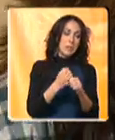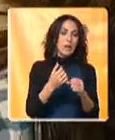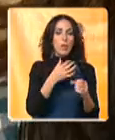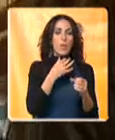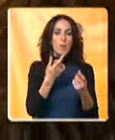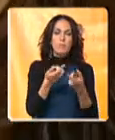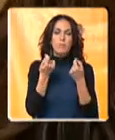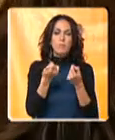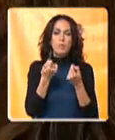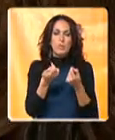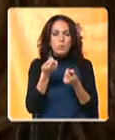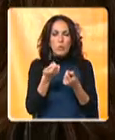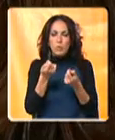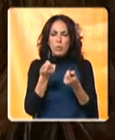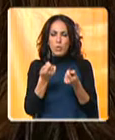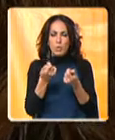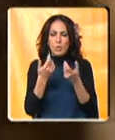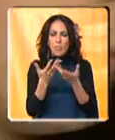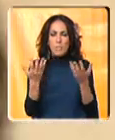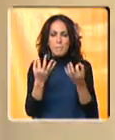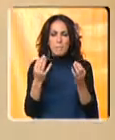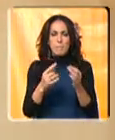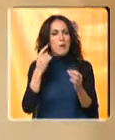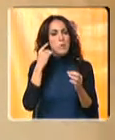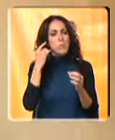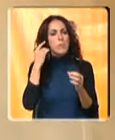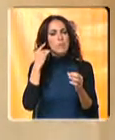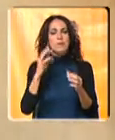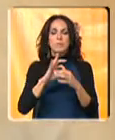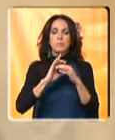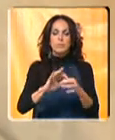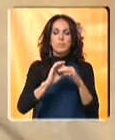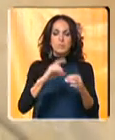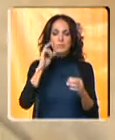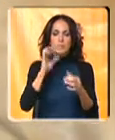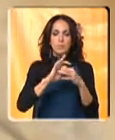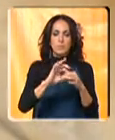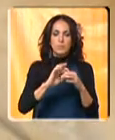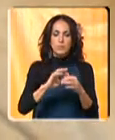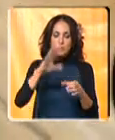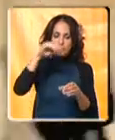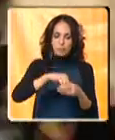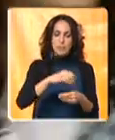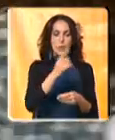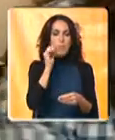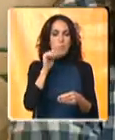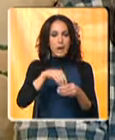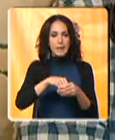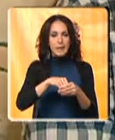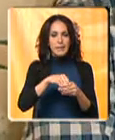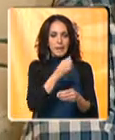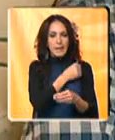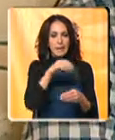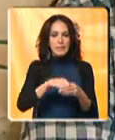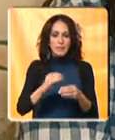também é pouco, não costuma ser muito. Uhum. Agora vamos lá saber. Ouvi dizer que tens uma relação muito próxima do teu pai. Tu vives com o teu pai?